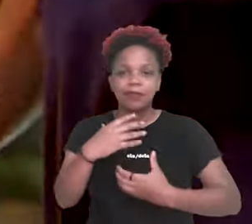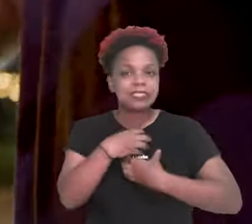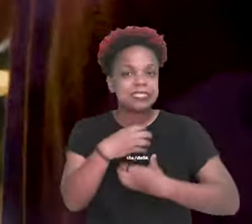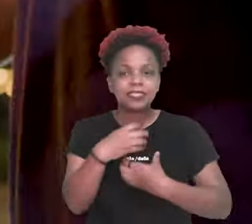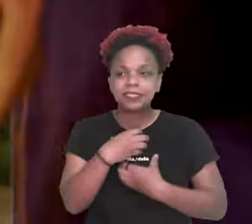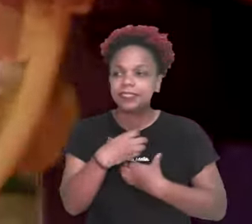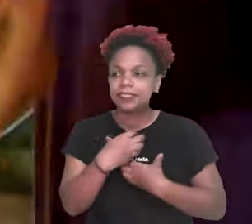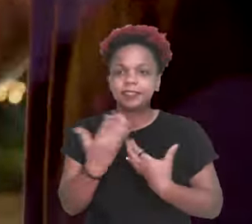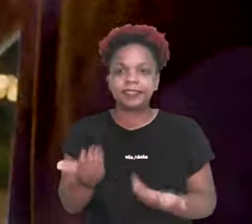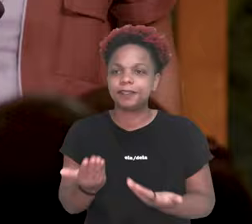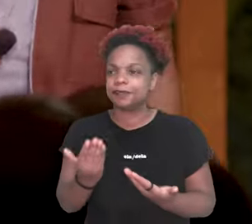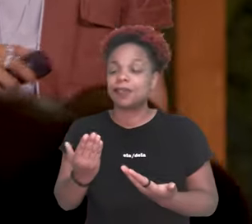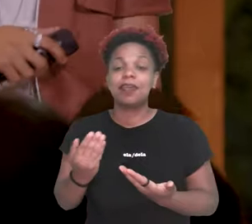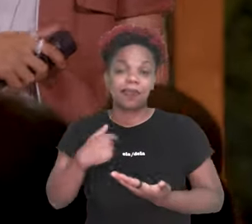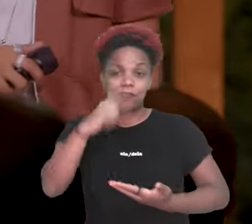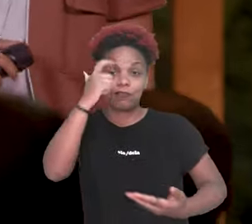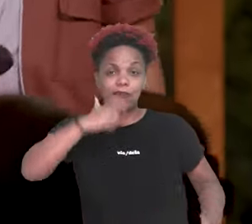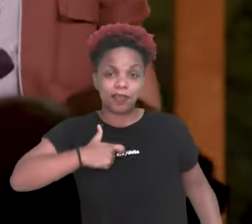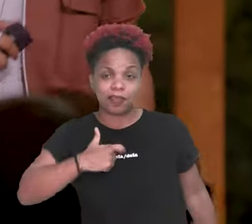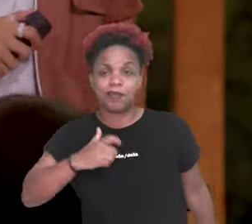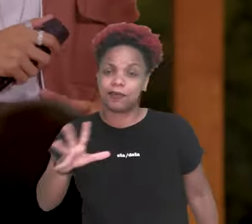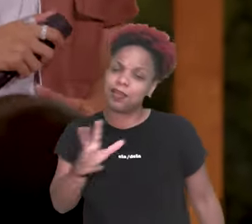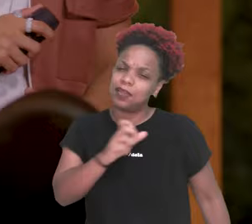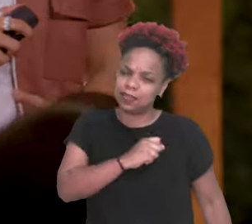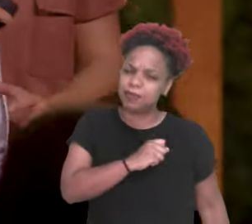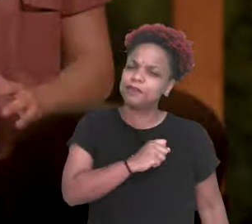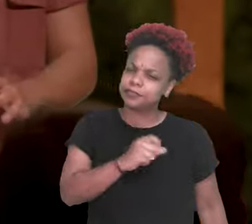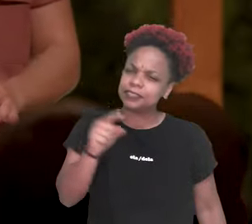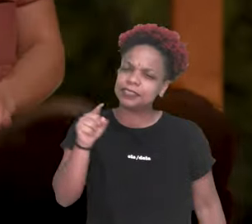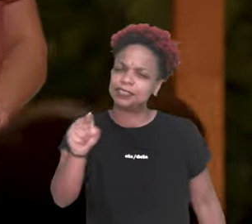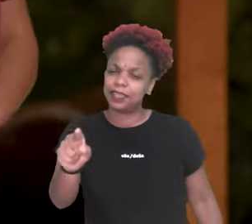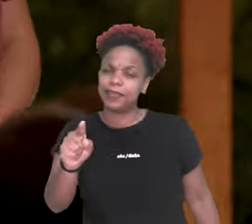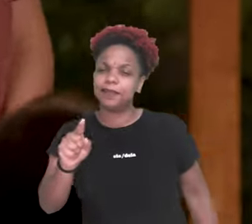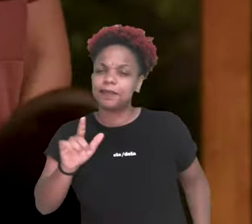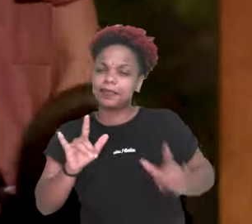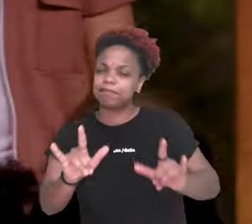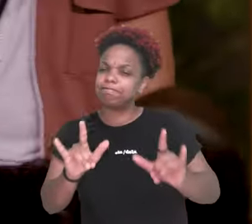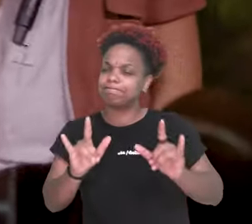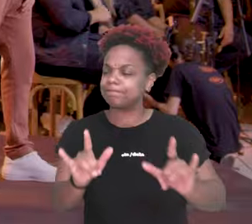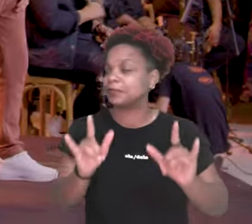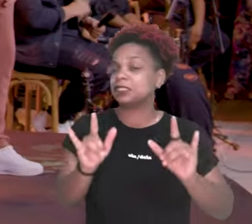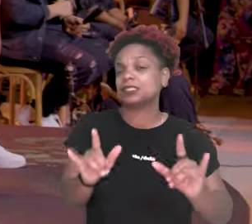ter? Sou eu quem amo você.